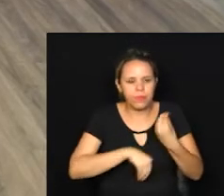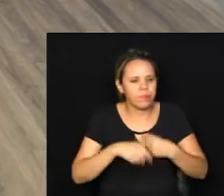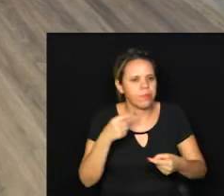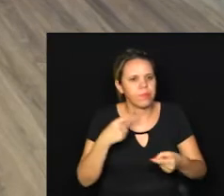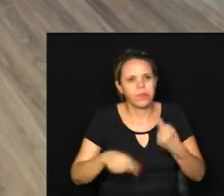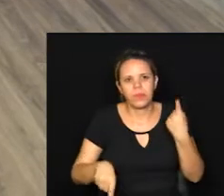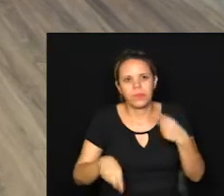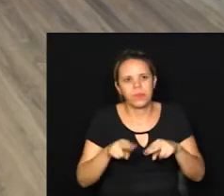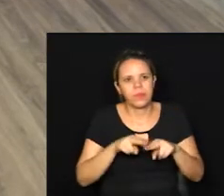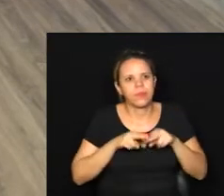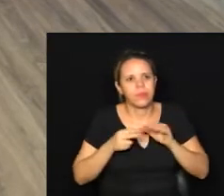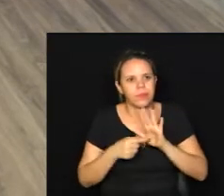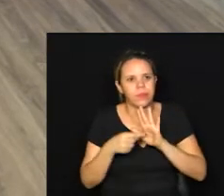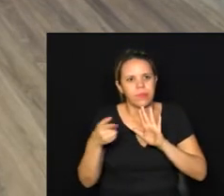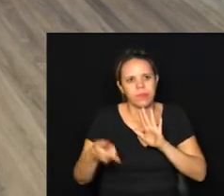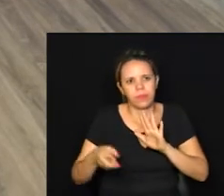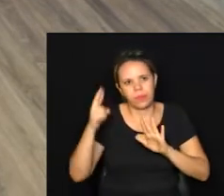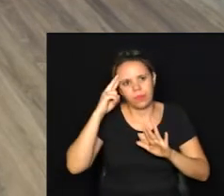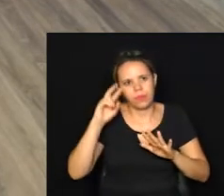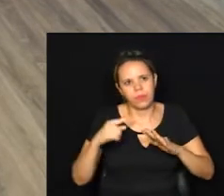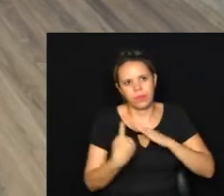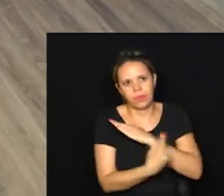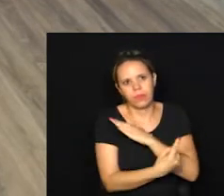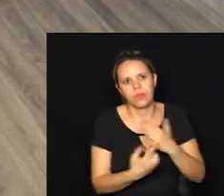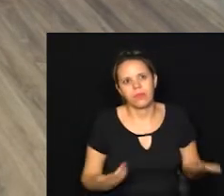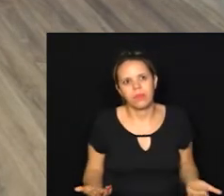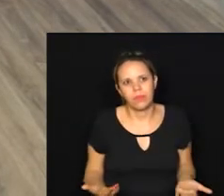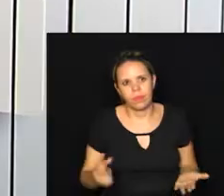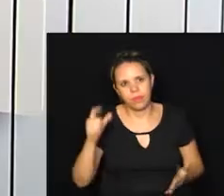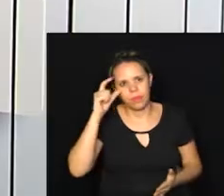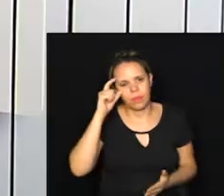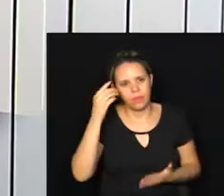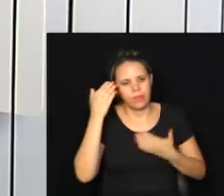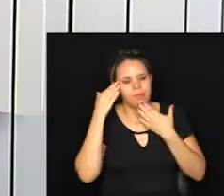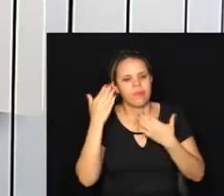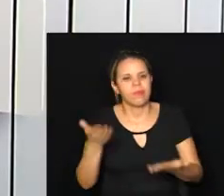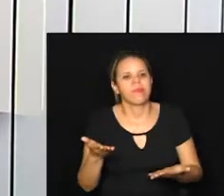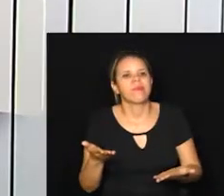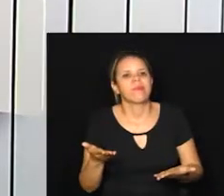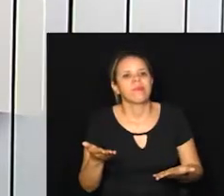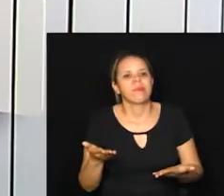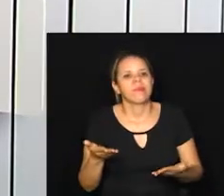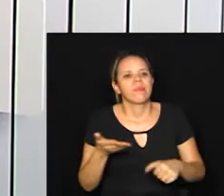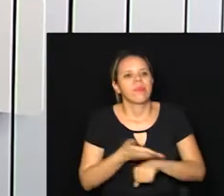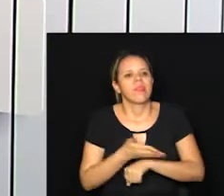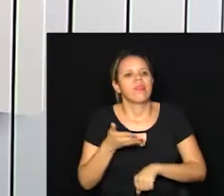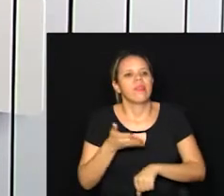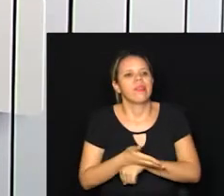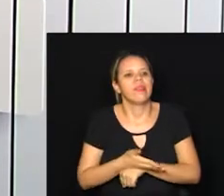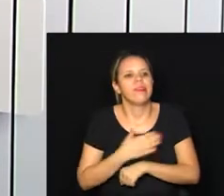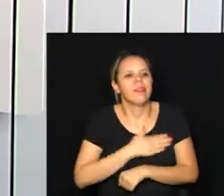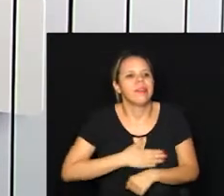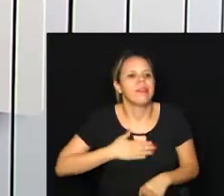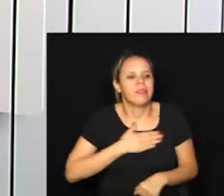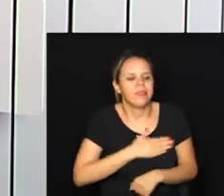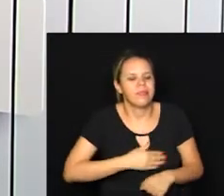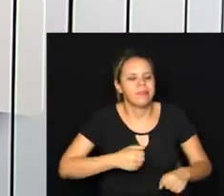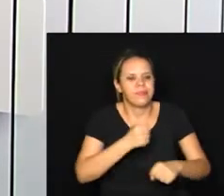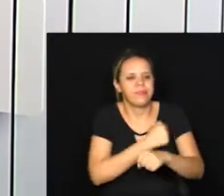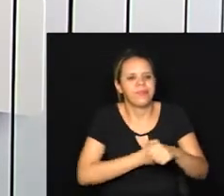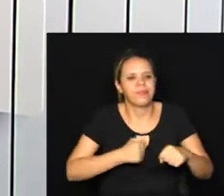certo e por isso que apareceu aqui nos Chefs na Quarentena. Michel Amorim, muito obrigado pela sua participação. Gostei da